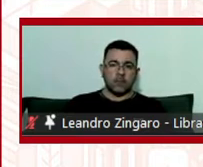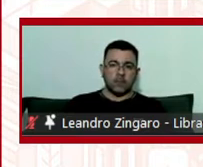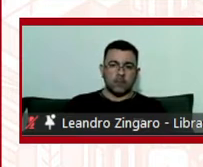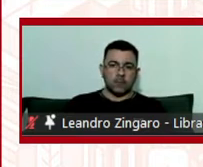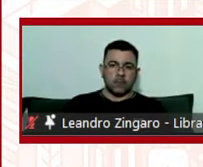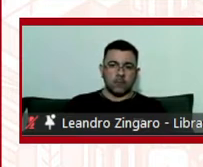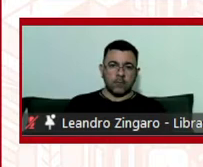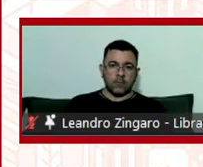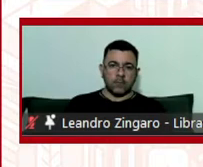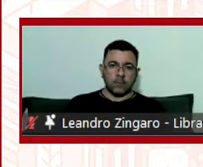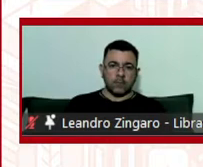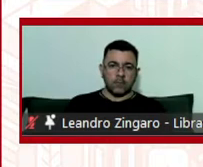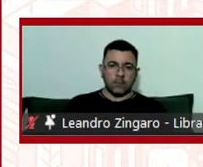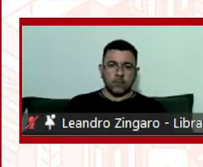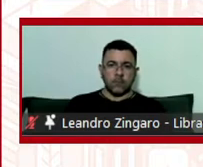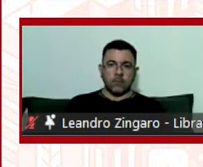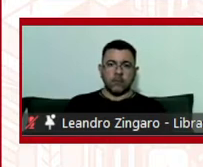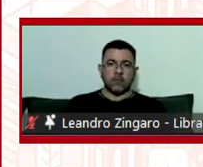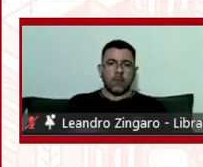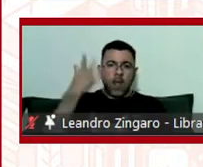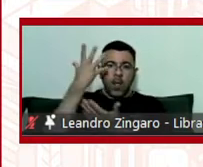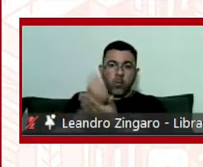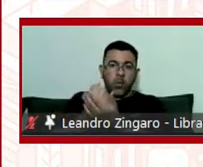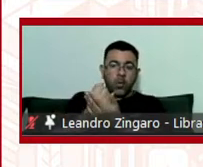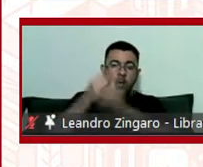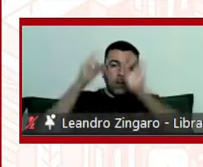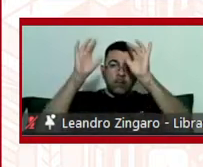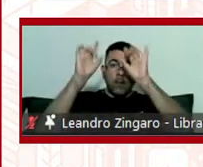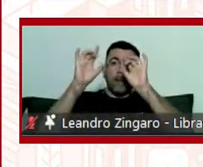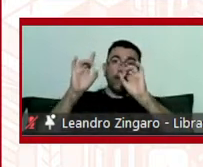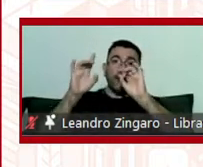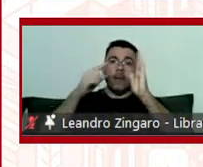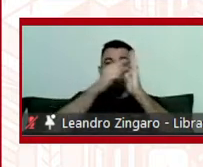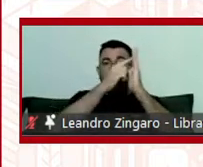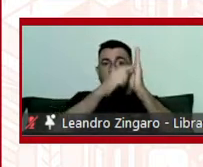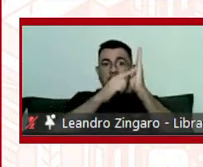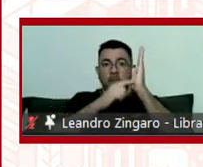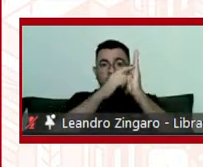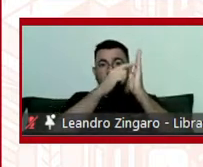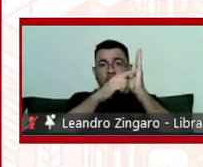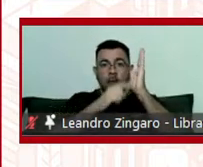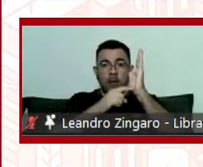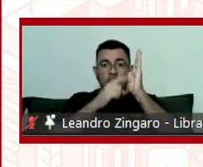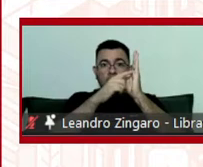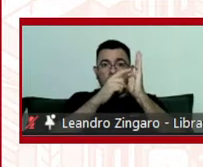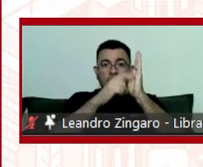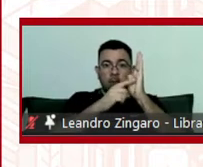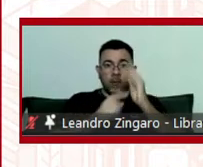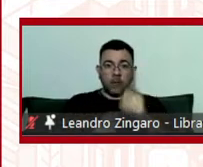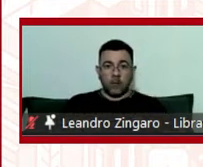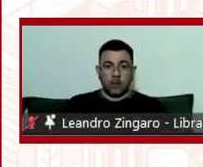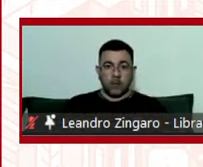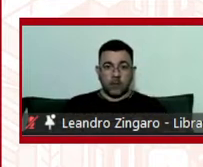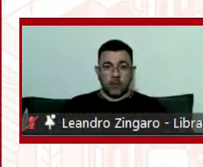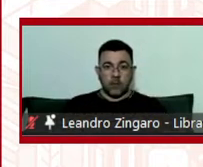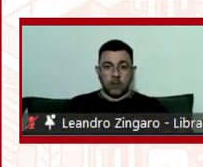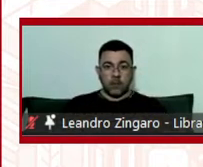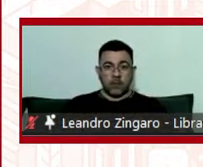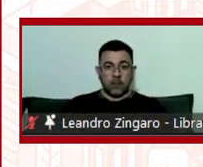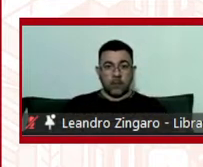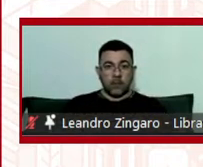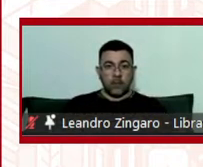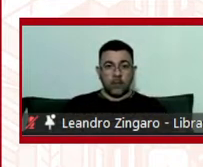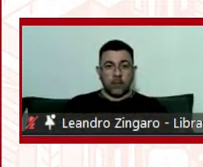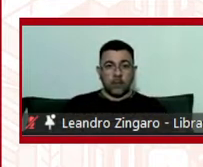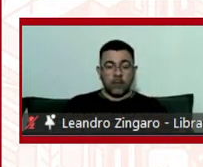Play que esse é exclusivo no aplicativo beleza E para finalizar chefe eu acho que v a pena pra